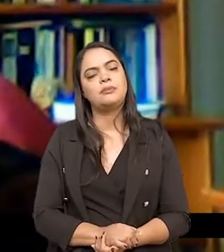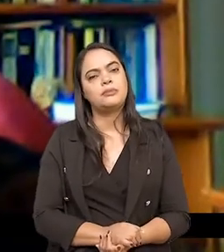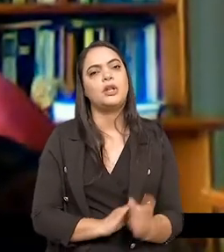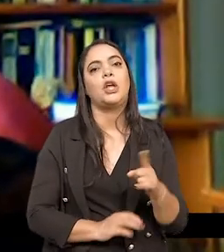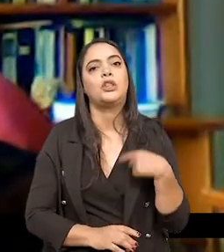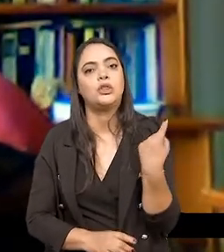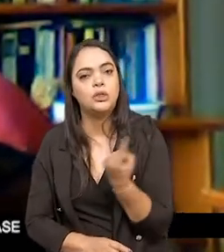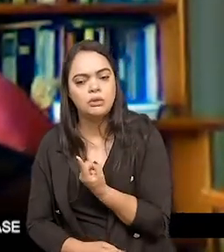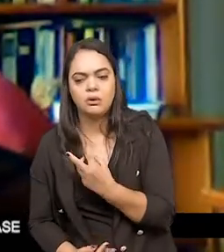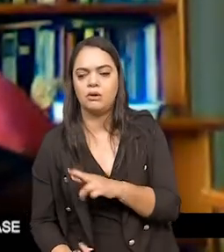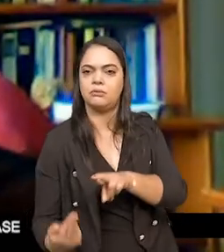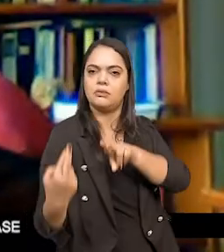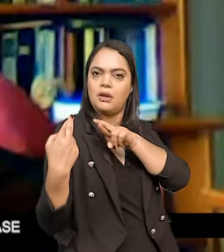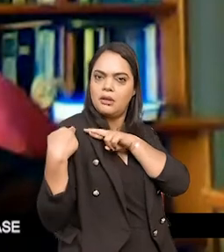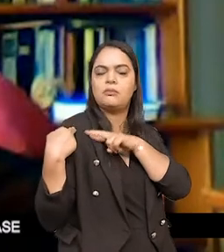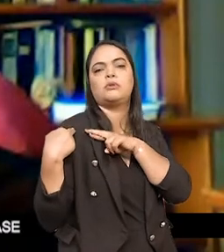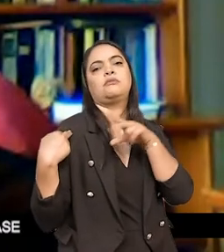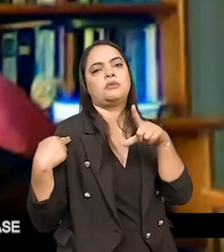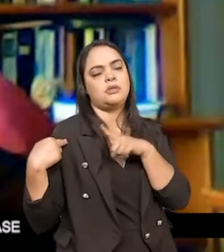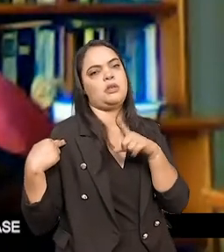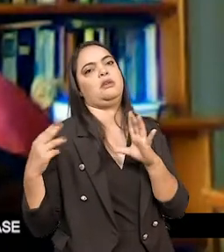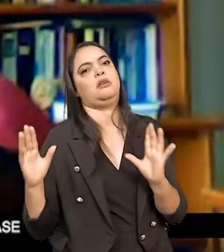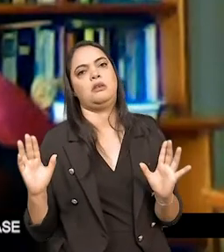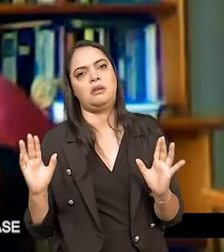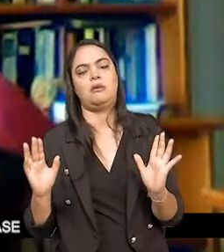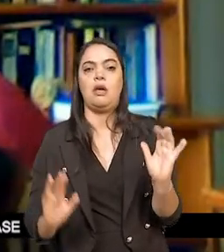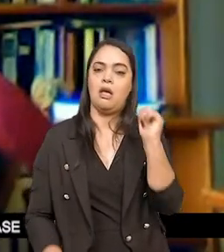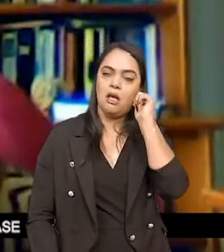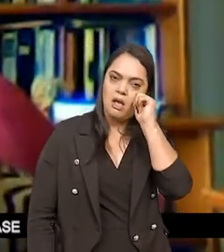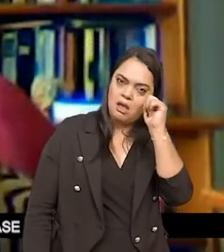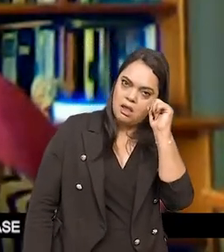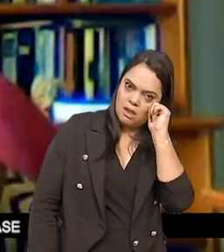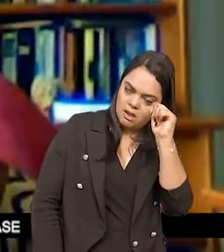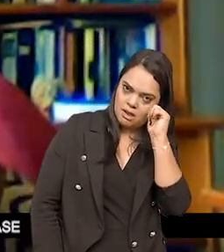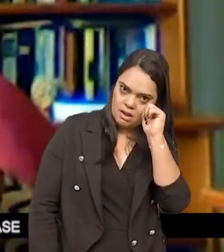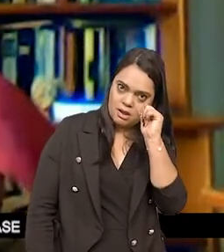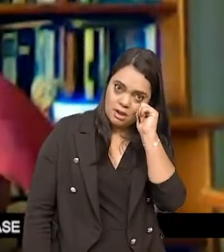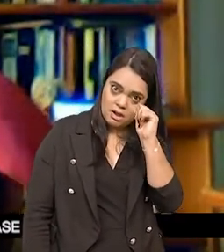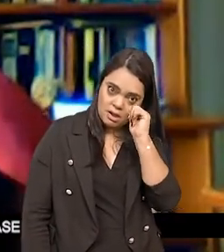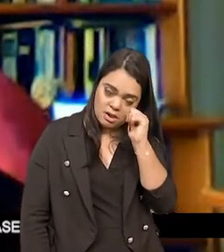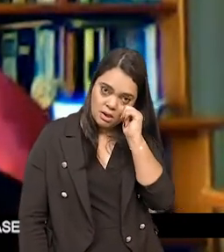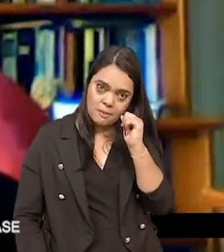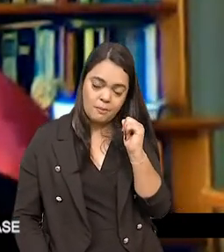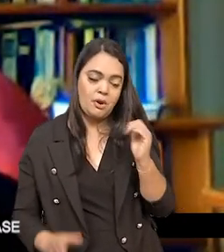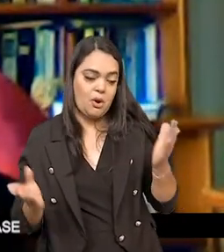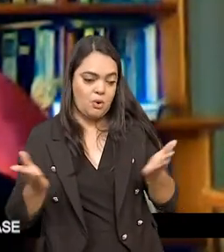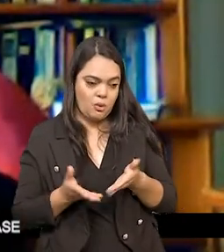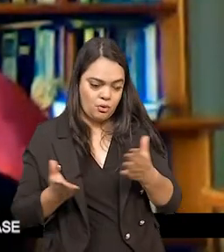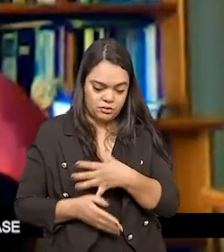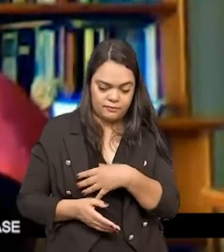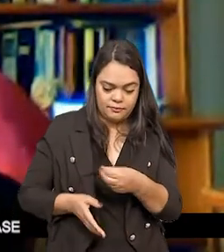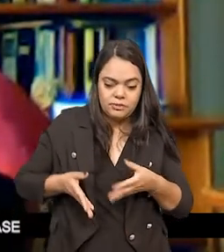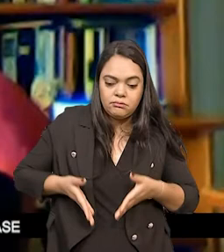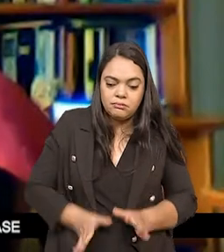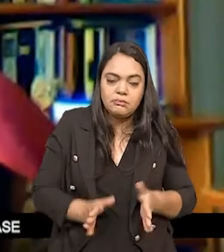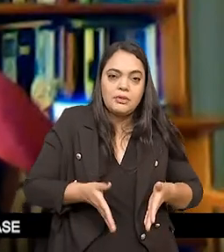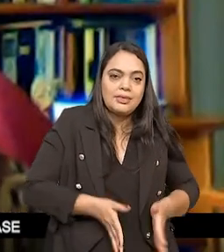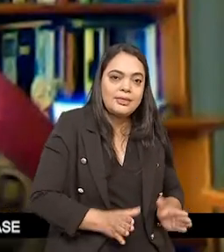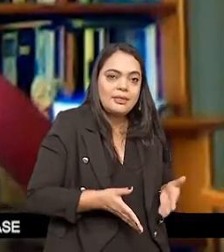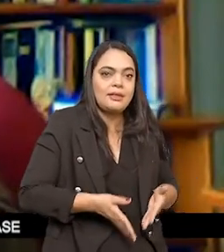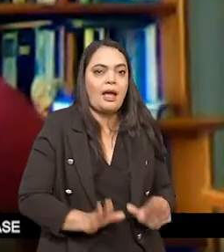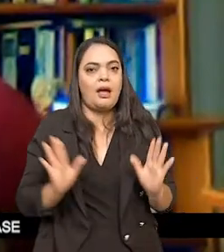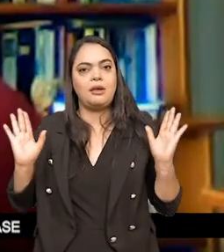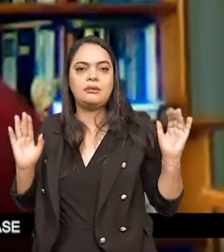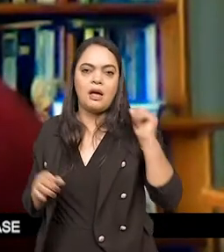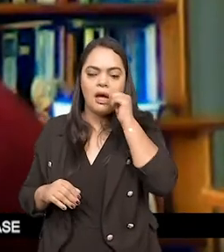O quanto nós temos responsabilidades. A mulher, por enquanto, bota filhos no mundo, né?